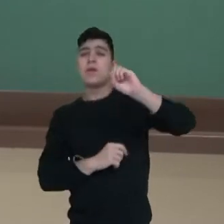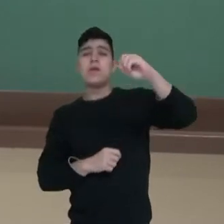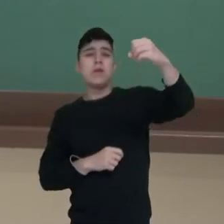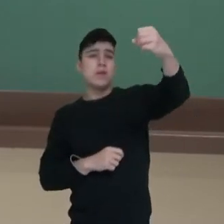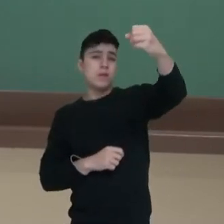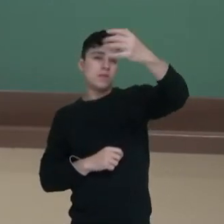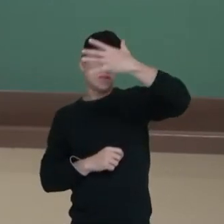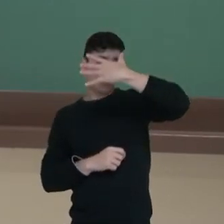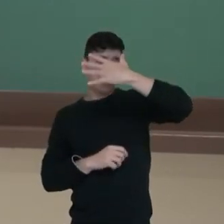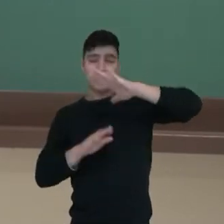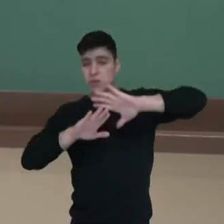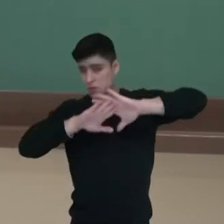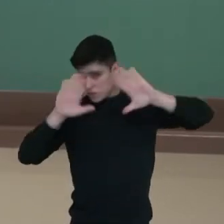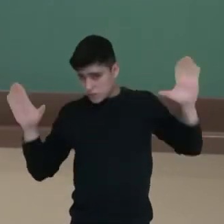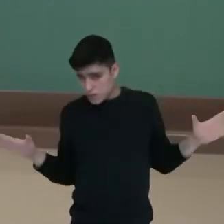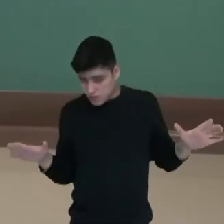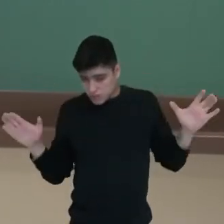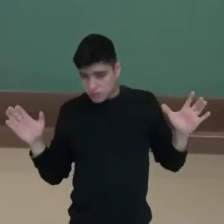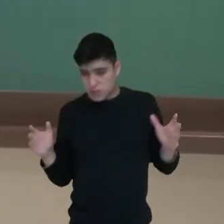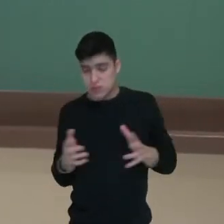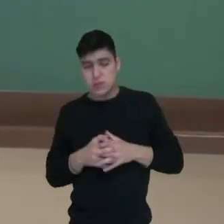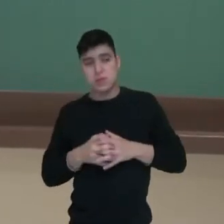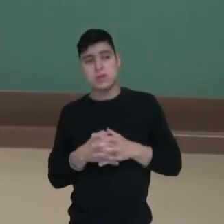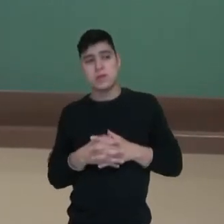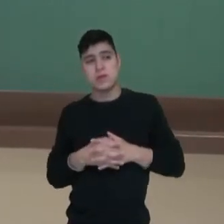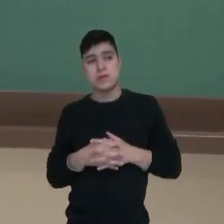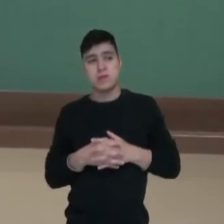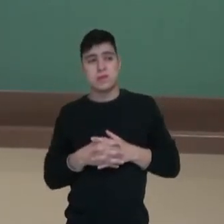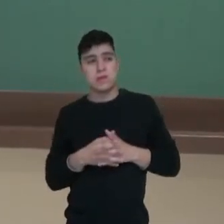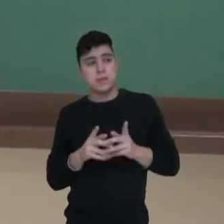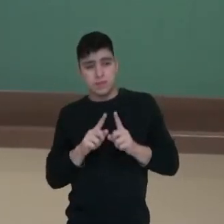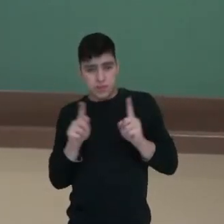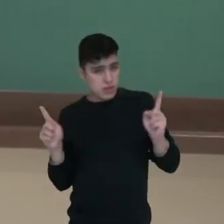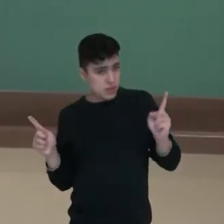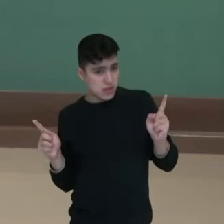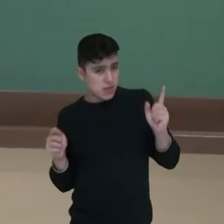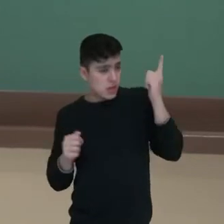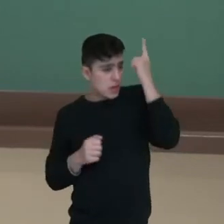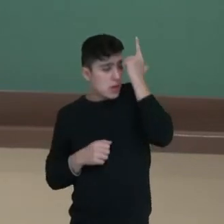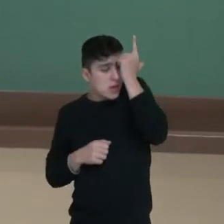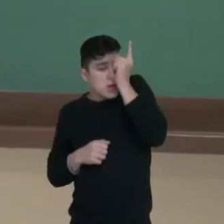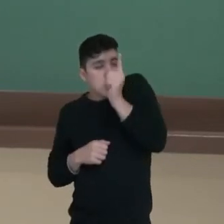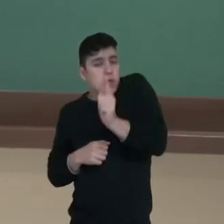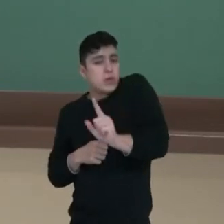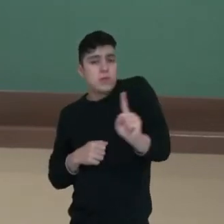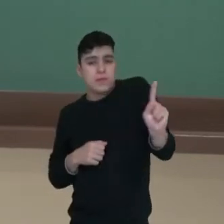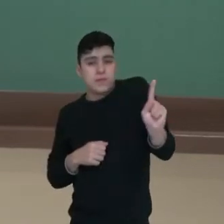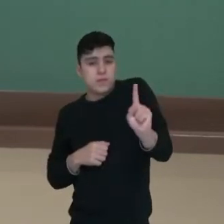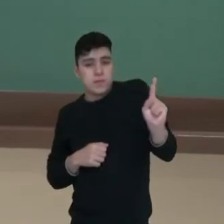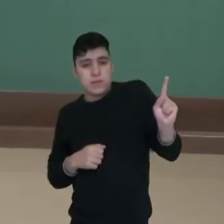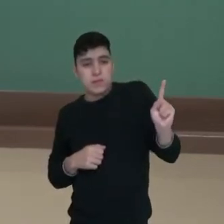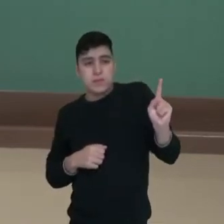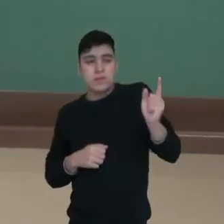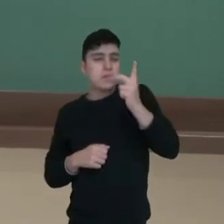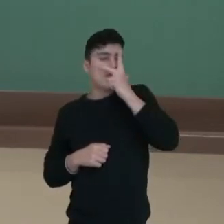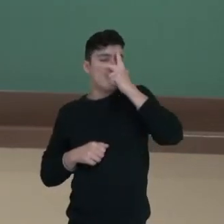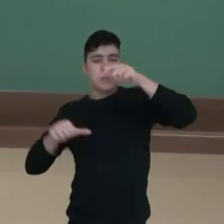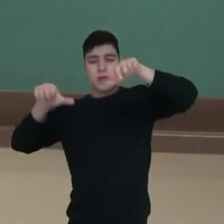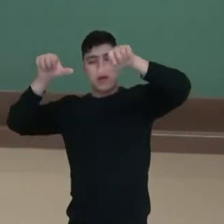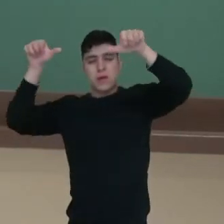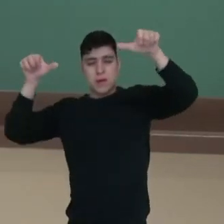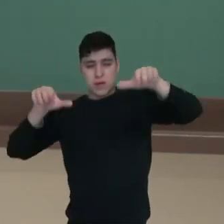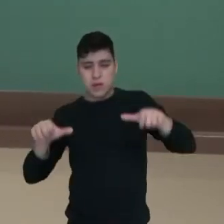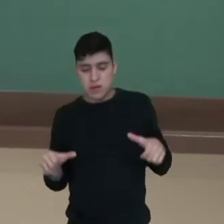alguma claridade, apenas claridade, mas ele não consegue ter um